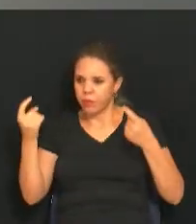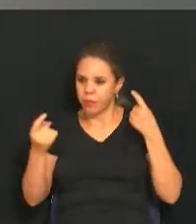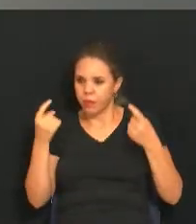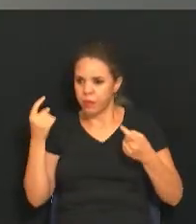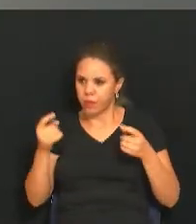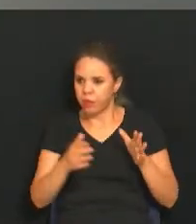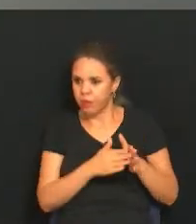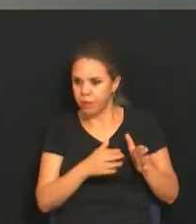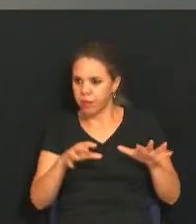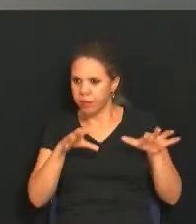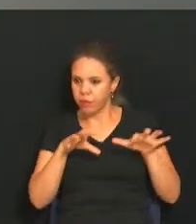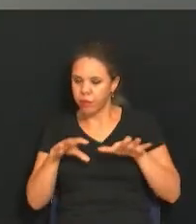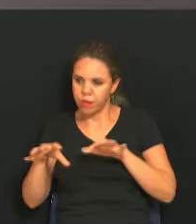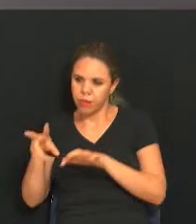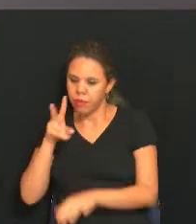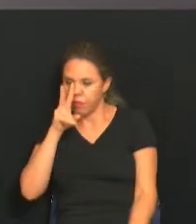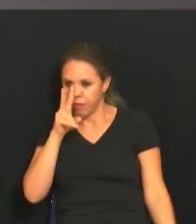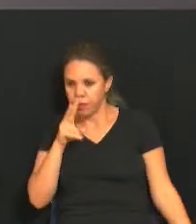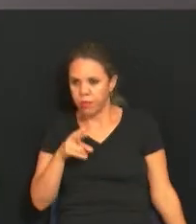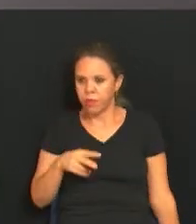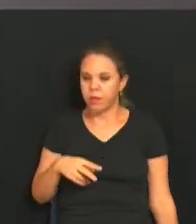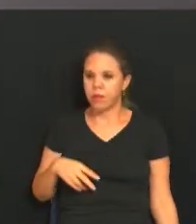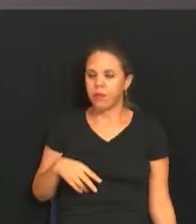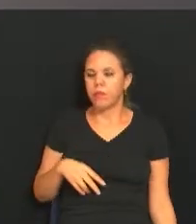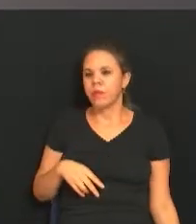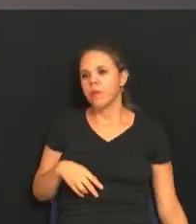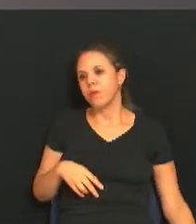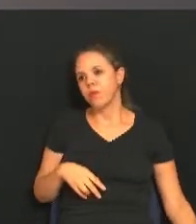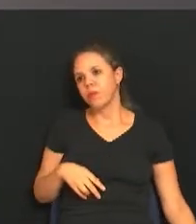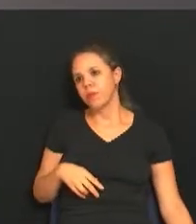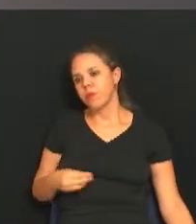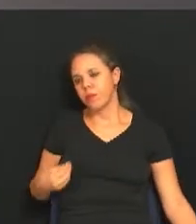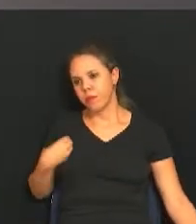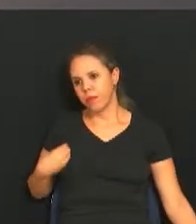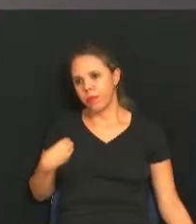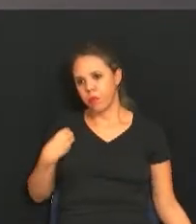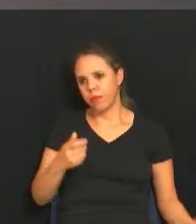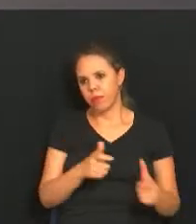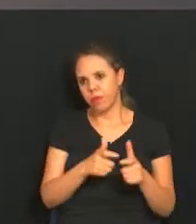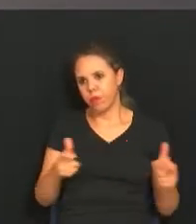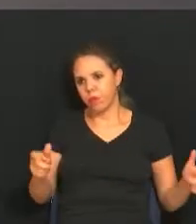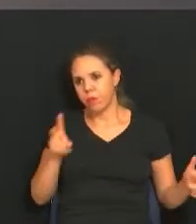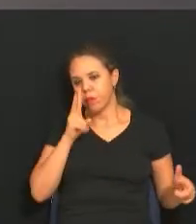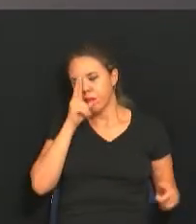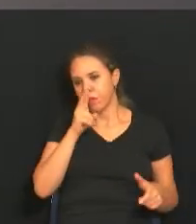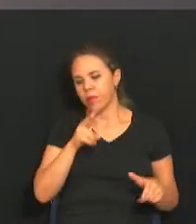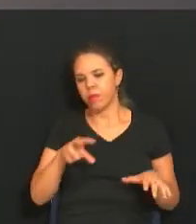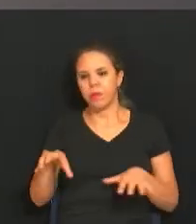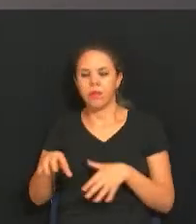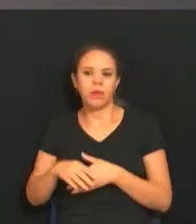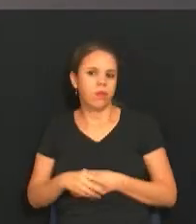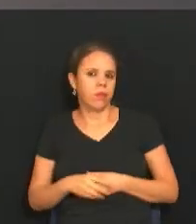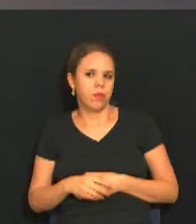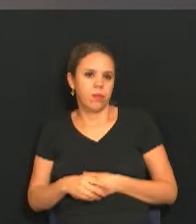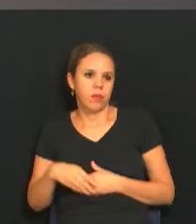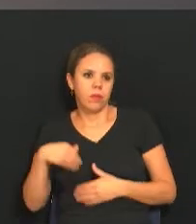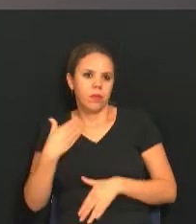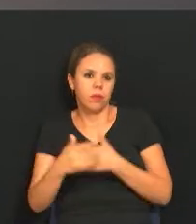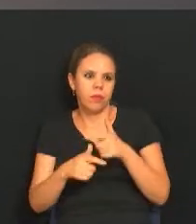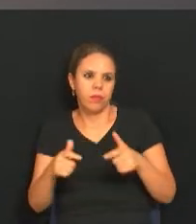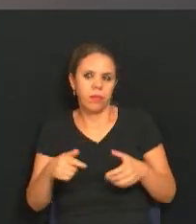período de chuvas fortes. As chuvas, elas estão cada vez mais intensas e